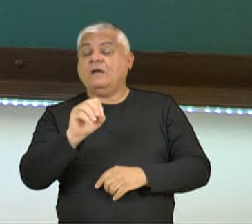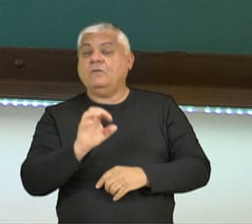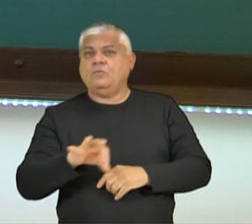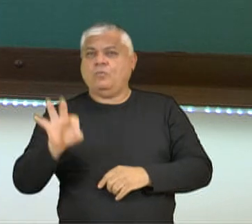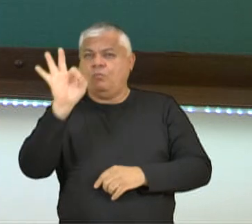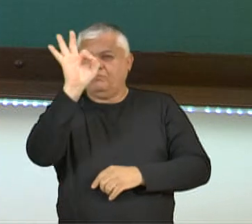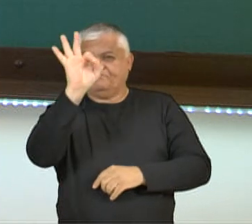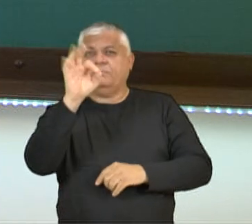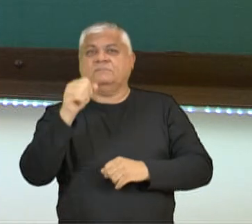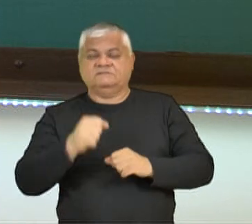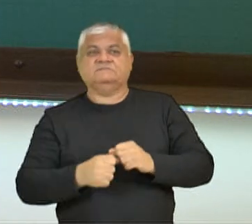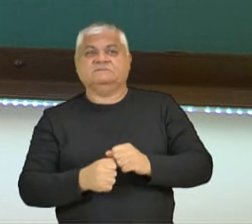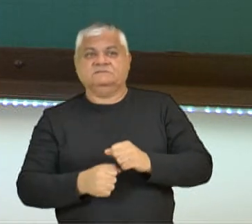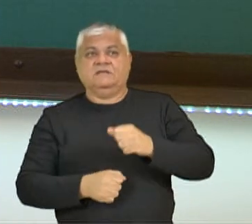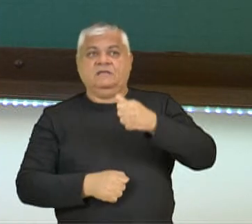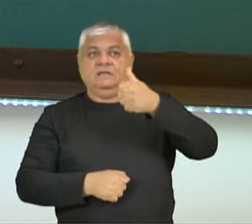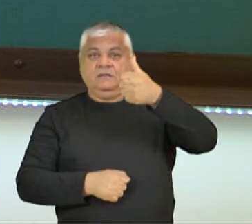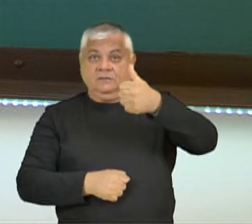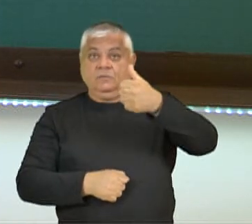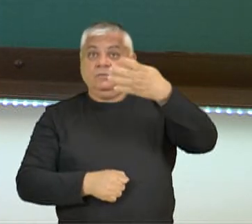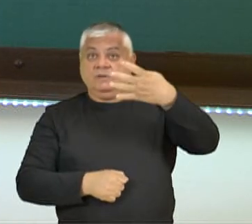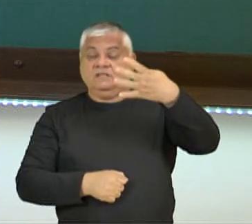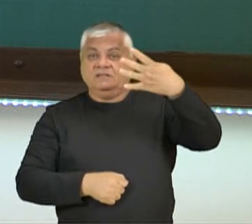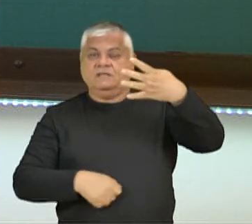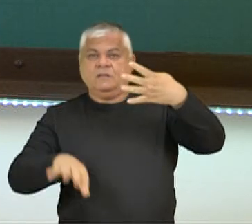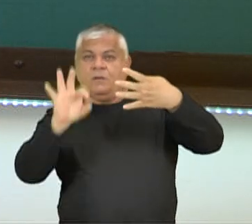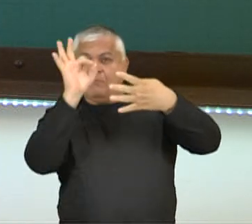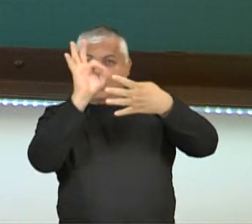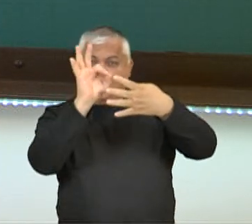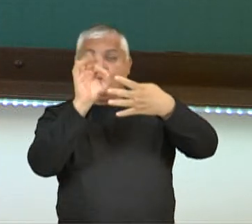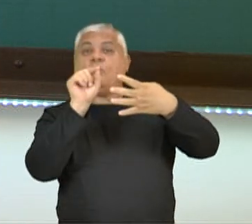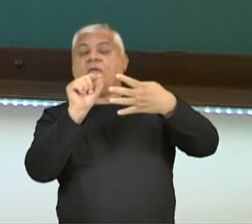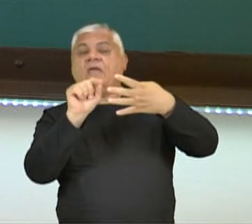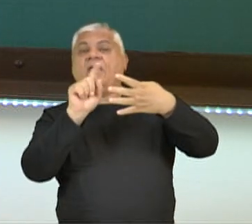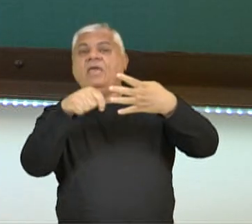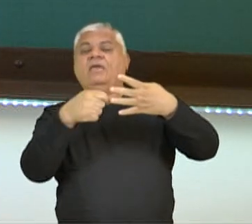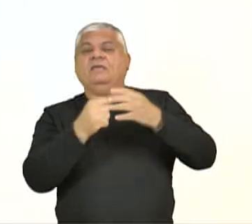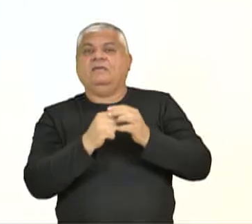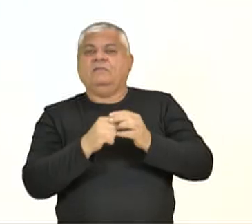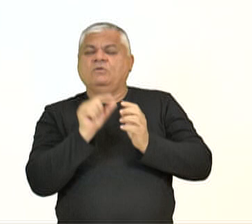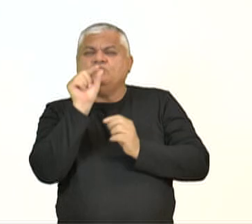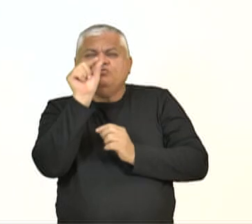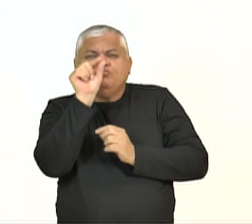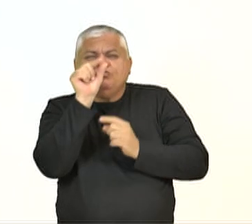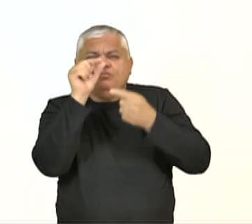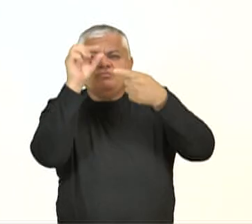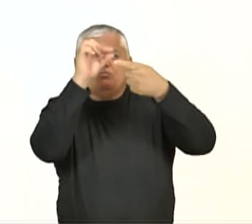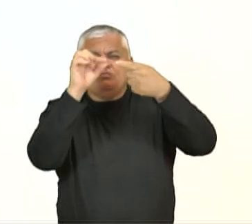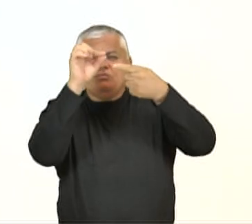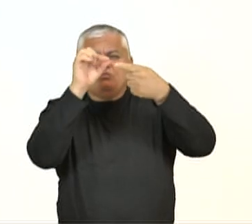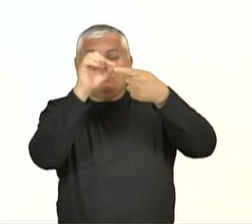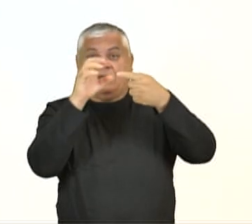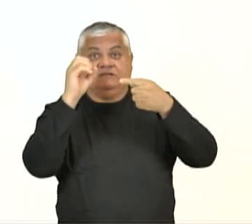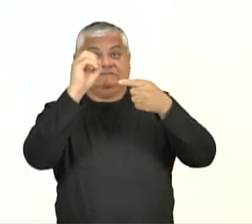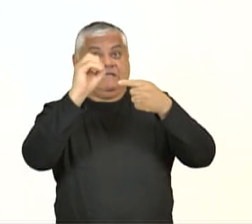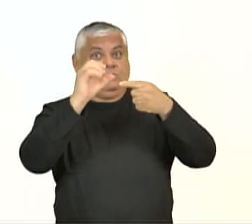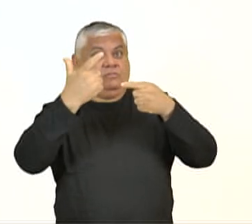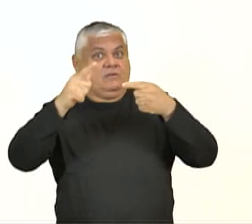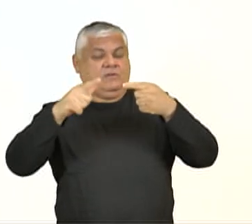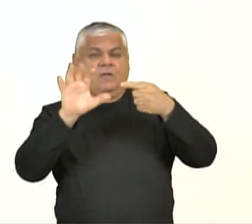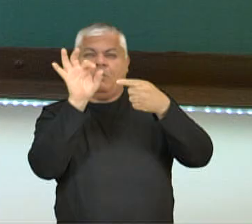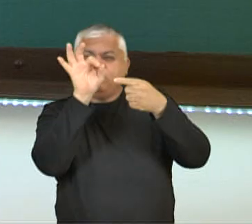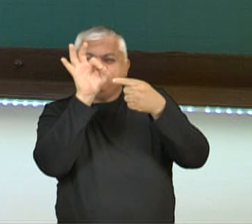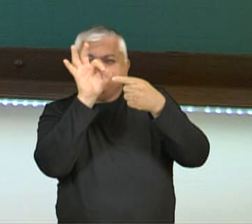cima, tá bom? Pequenininha. Porque se você fizer grande, vai parecer um 0. E você vai mudar completamente o número, tá bom?